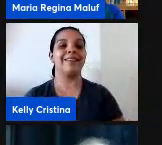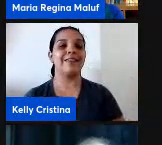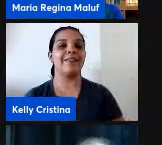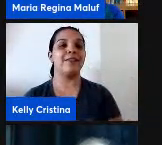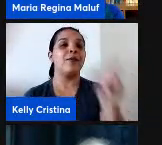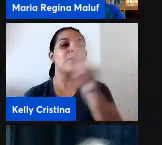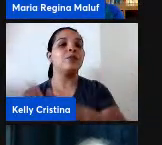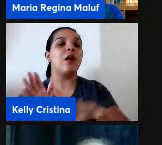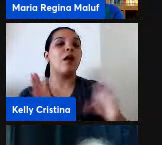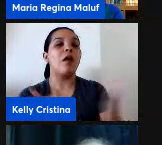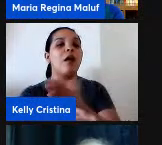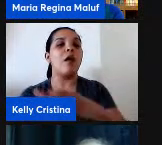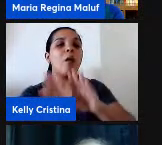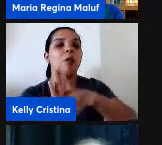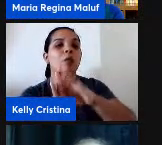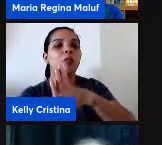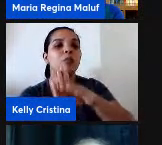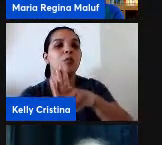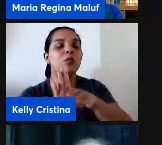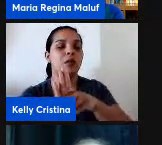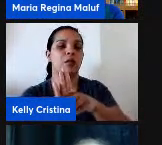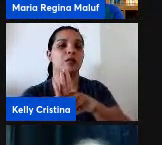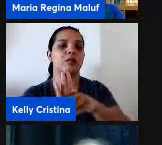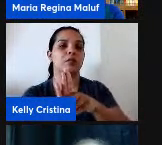conceitos que não são geralmente usados